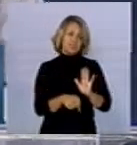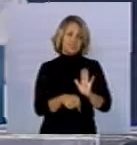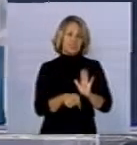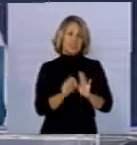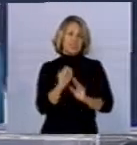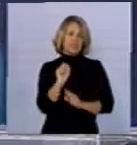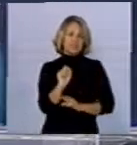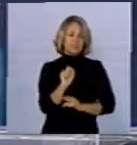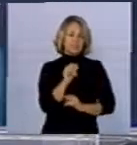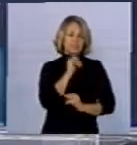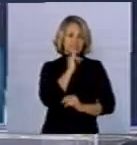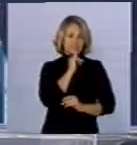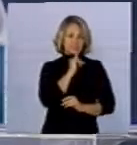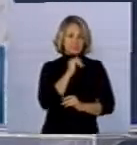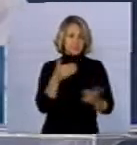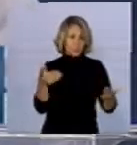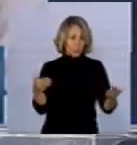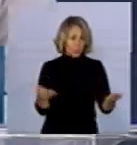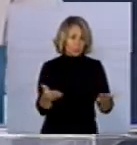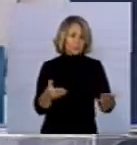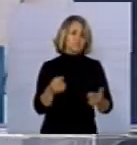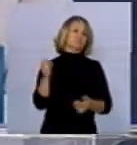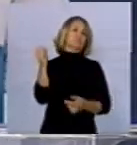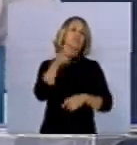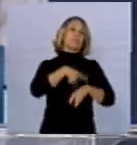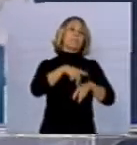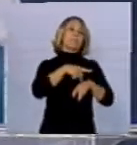verdade é o seguinte o Brasil